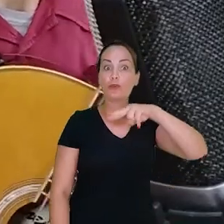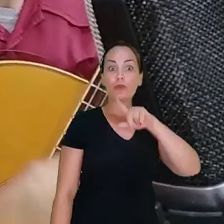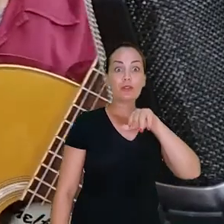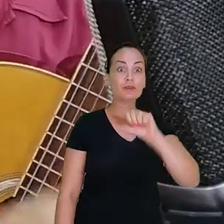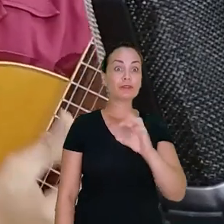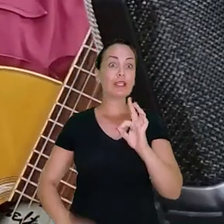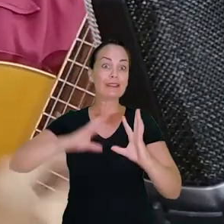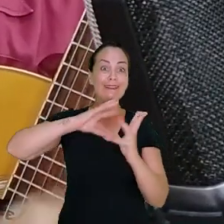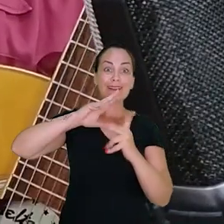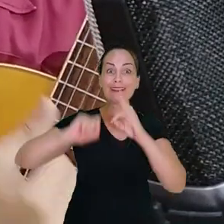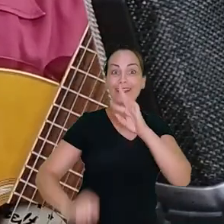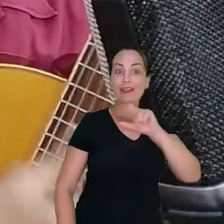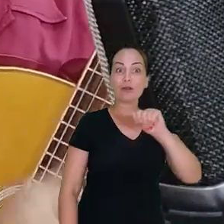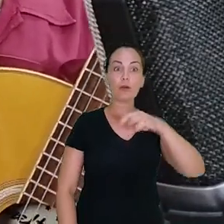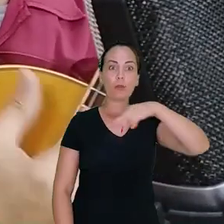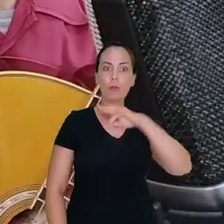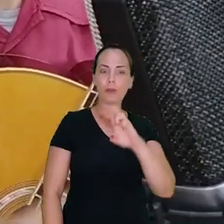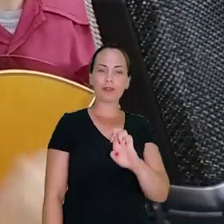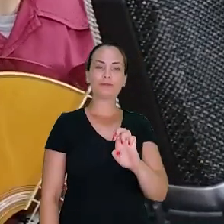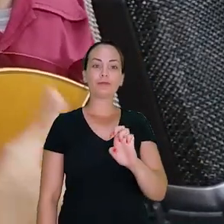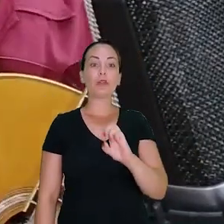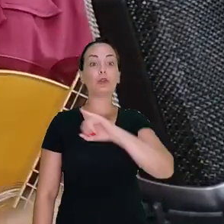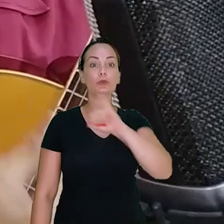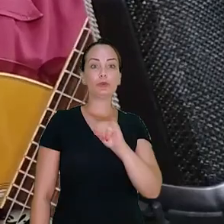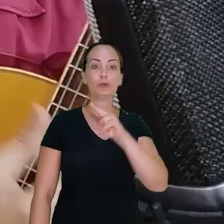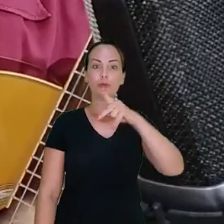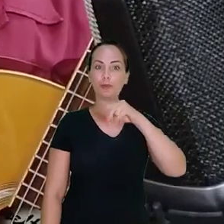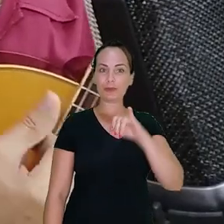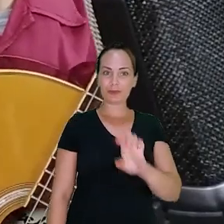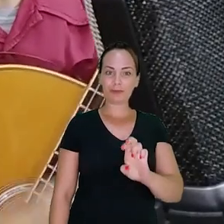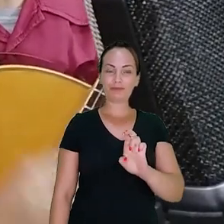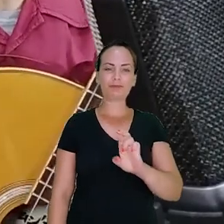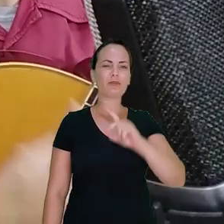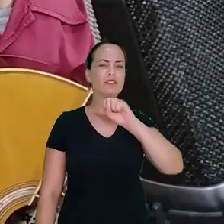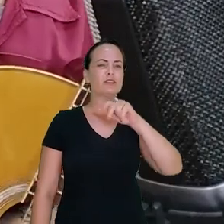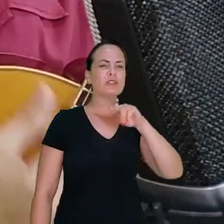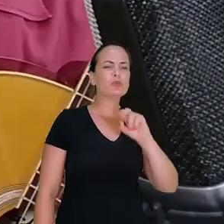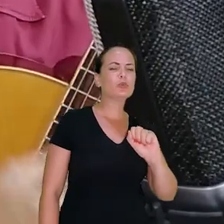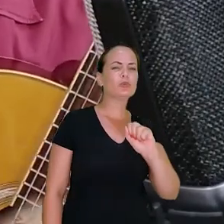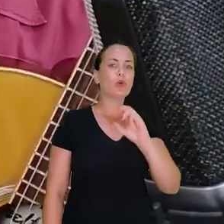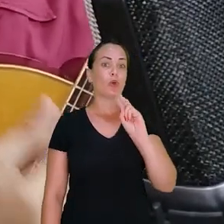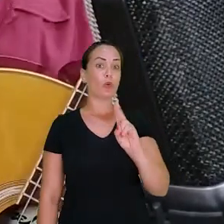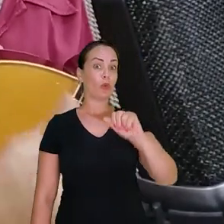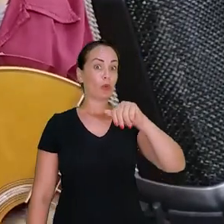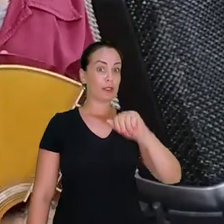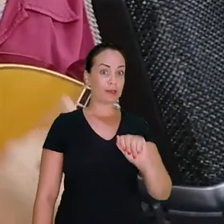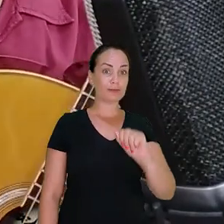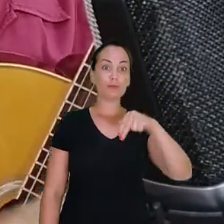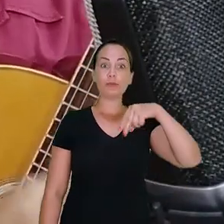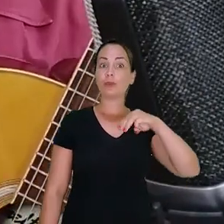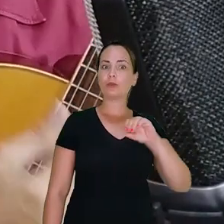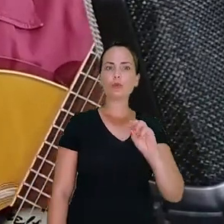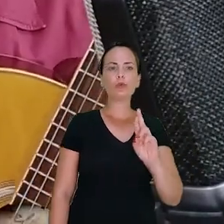Vênus, Terra e Marte, Júpiter, Saturno, Urano e Netuno. Mas o Plutão? É um